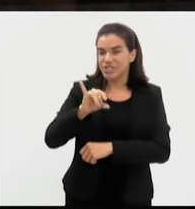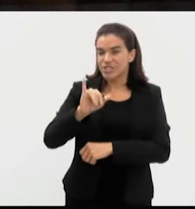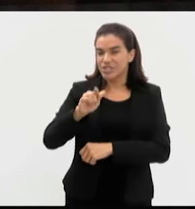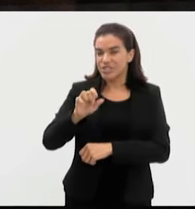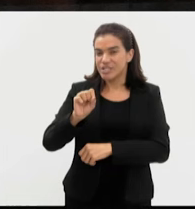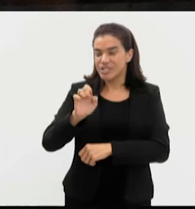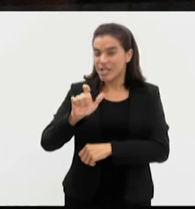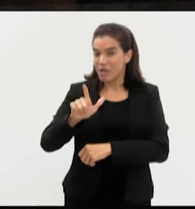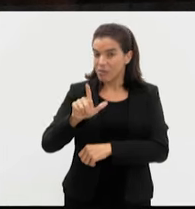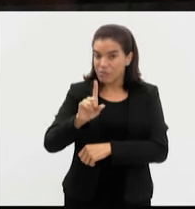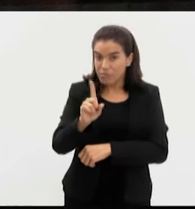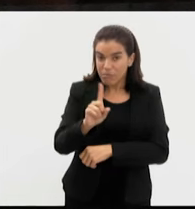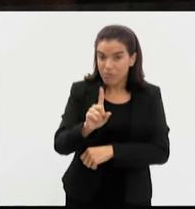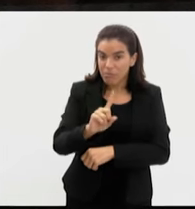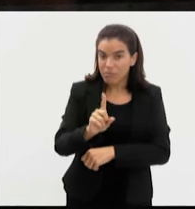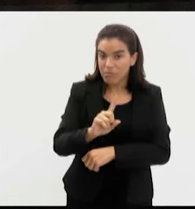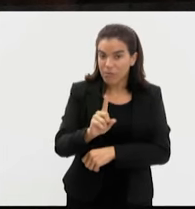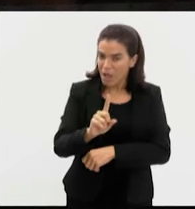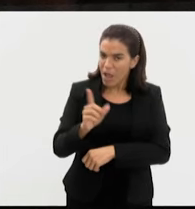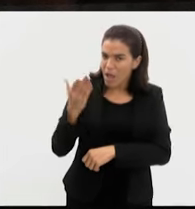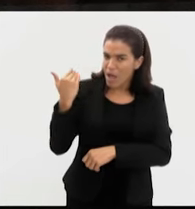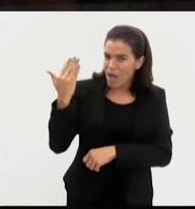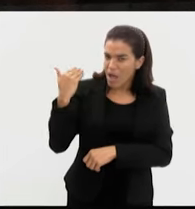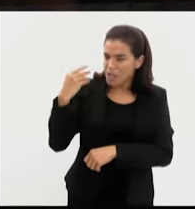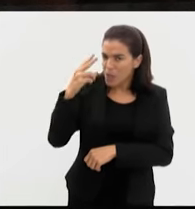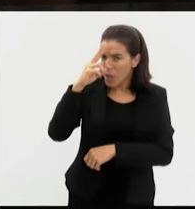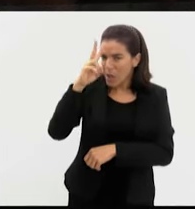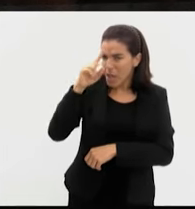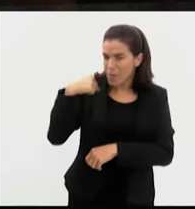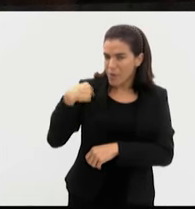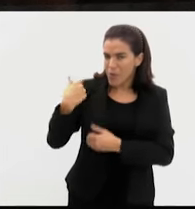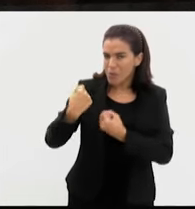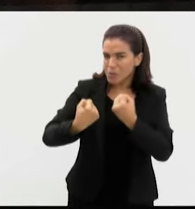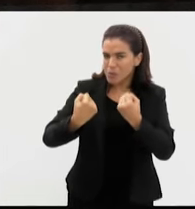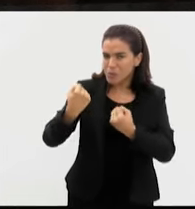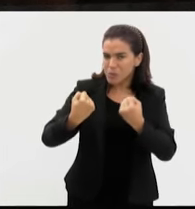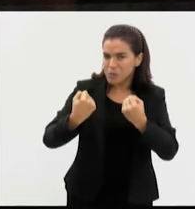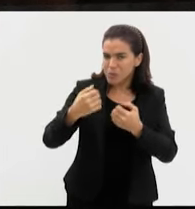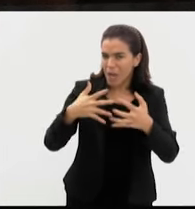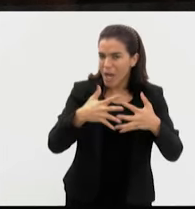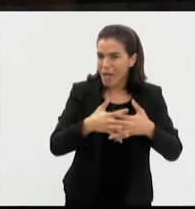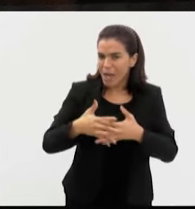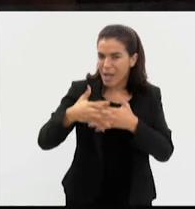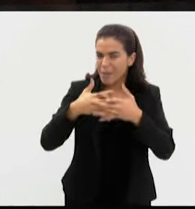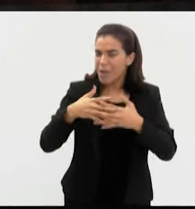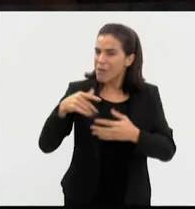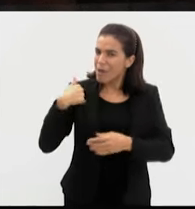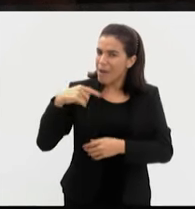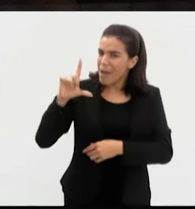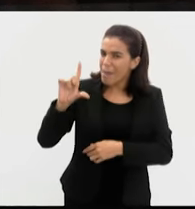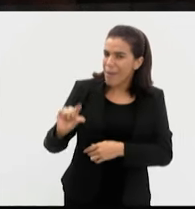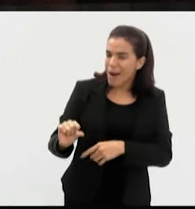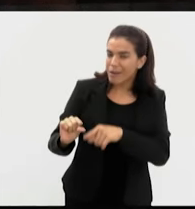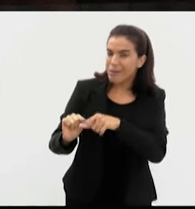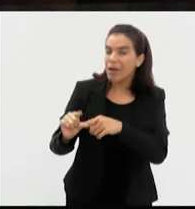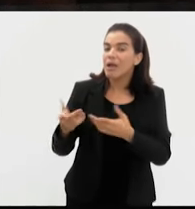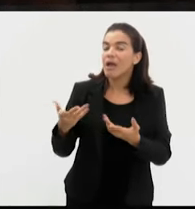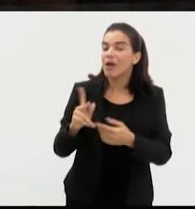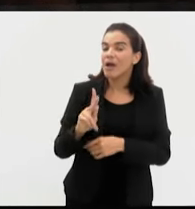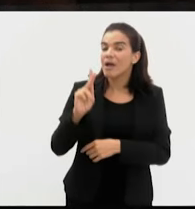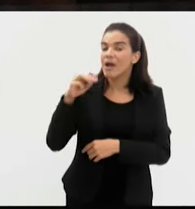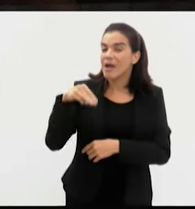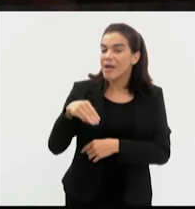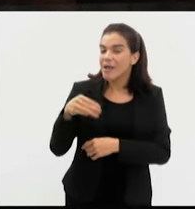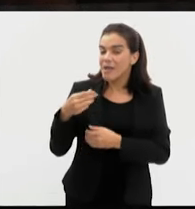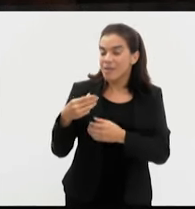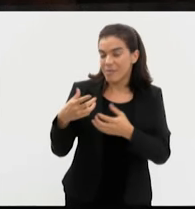gasolina ele falou não não é não falei era Sim rapaz eu me lembro quando caminhoneiro o diesel eraa muito barato ele falou não mas quantos quilômetros faz